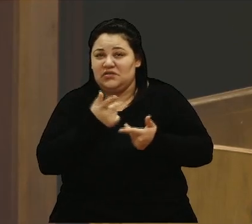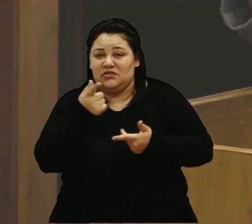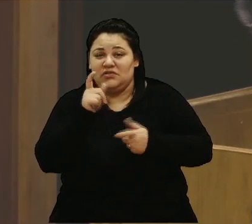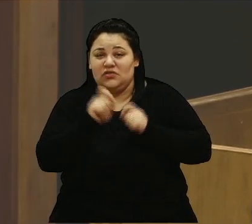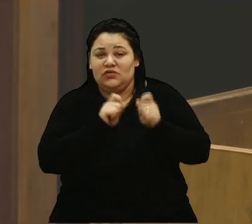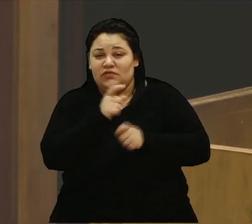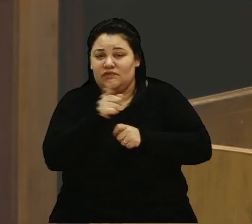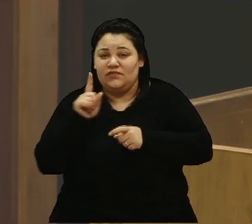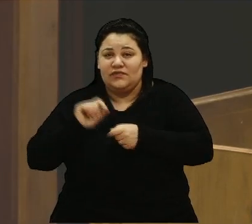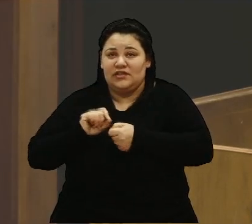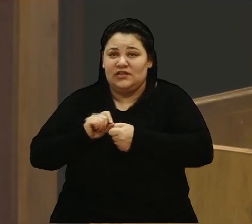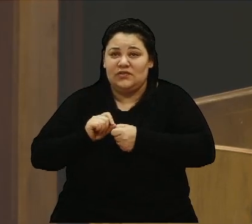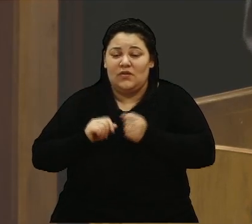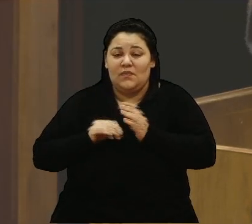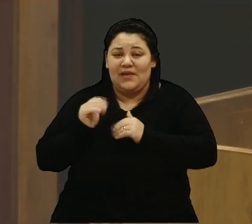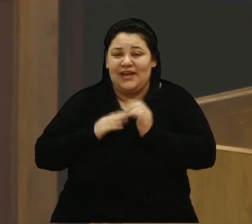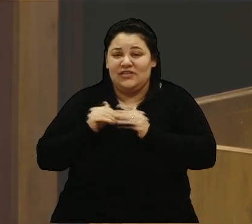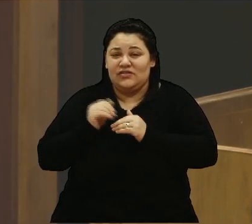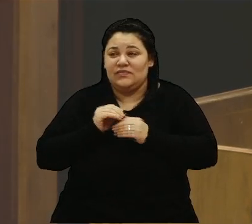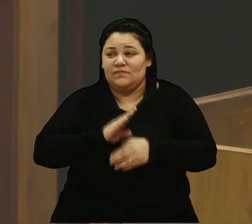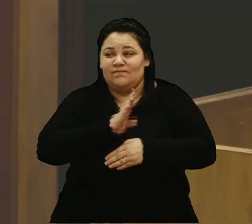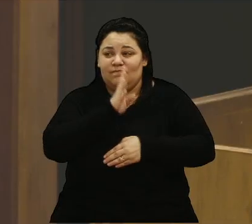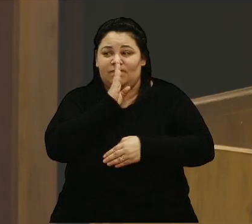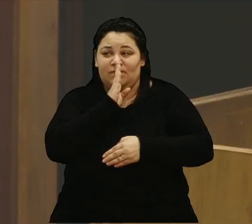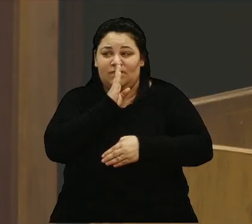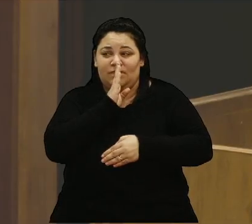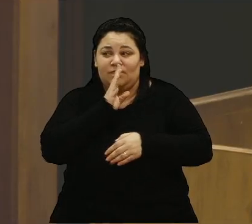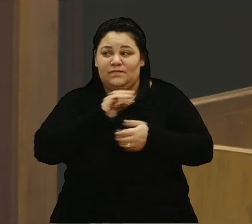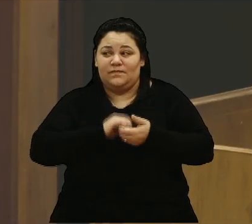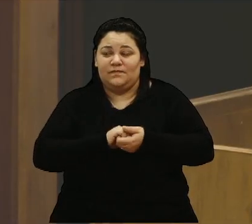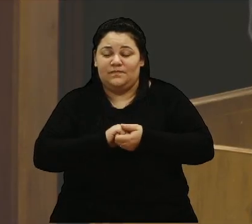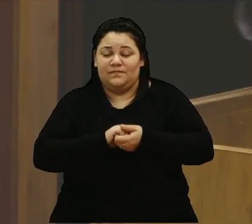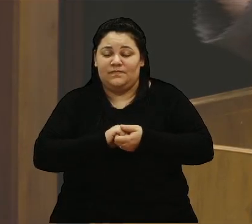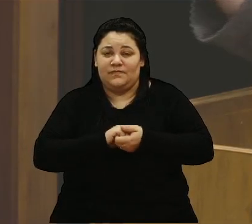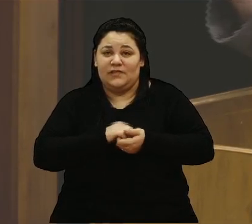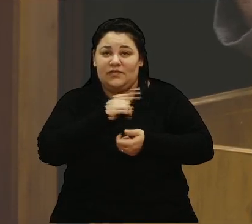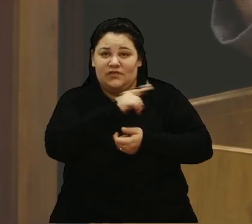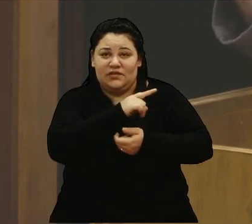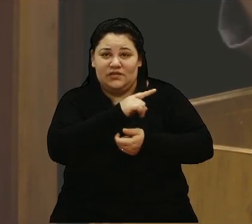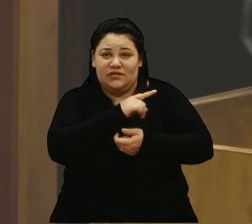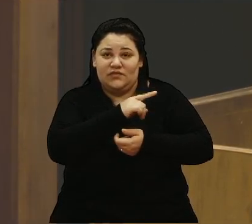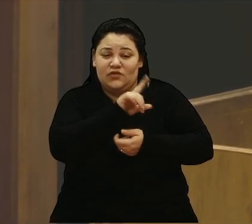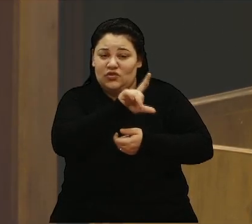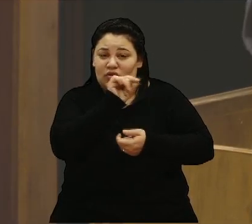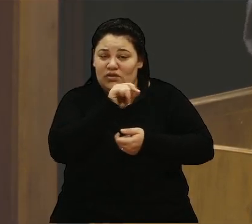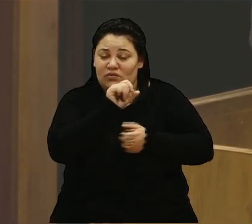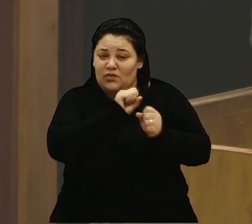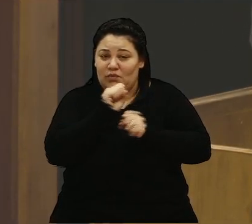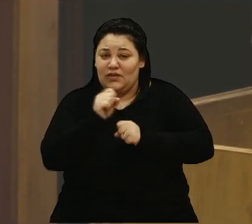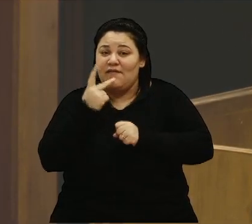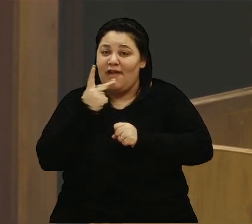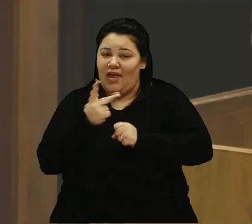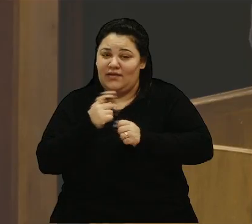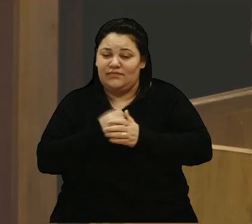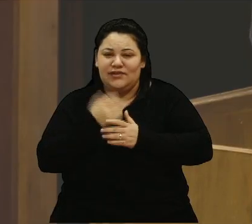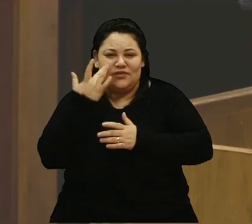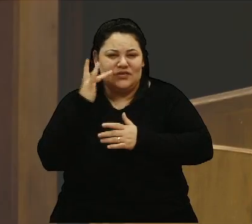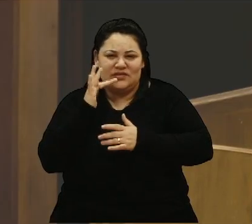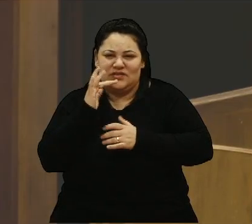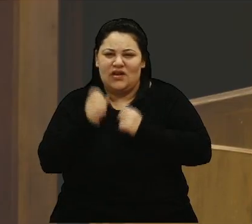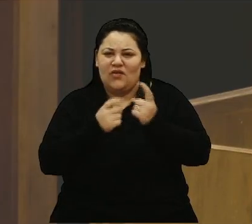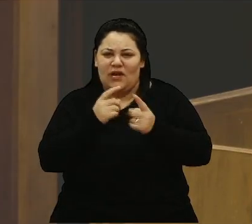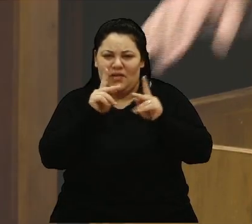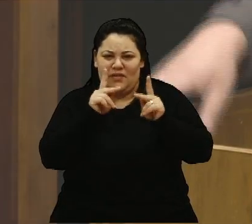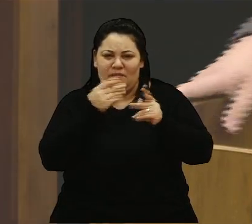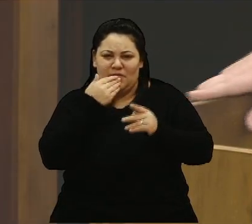Fantinel, é praticamente isso, querendo lhe silenciar. Sendo que o senhor foi eleito para poder falar. Eu não sei se alguém tinha pedido alguma parte. Vereador